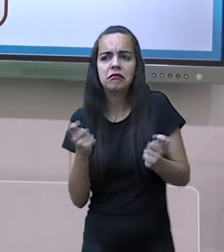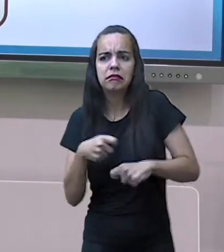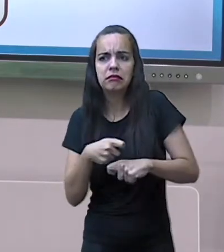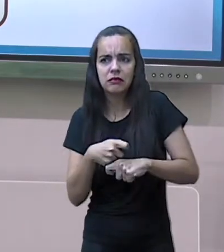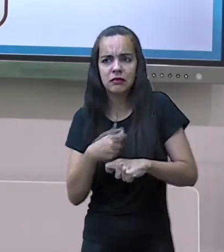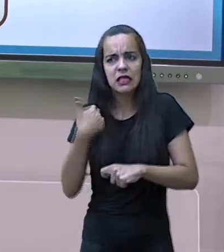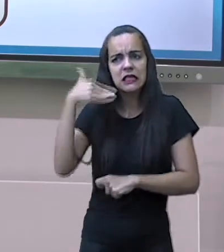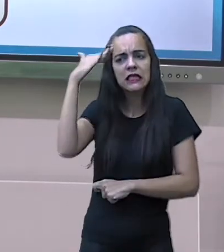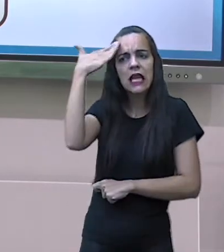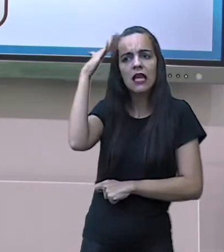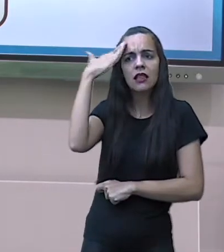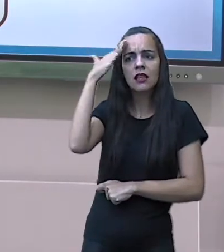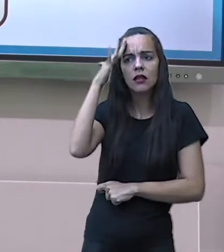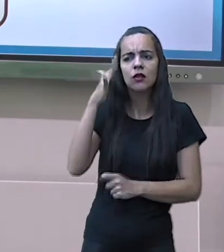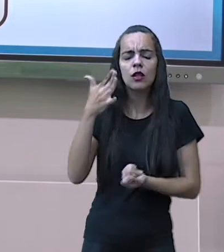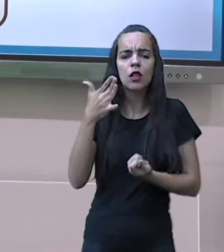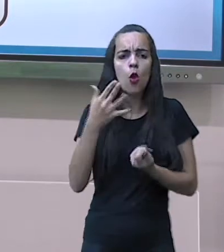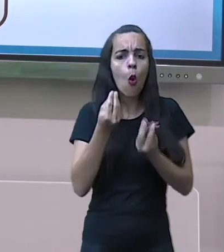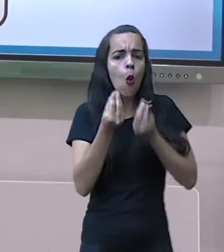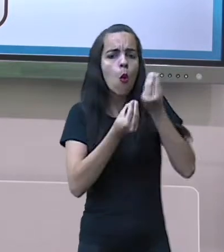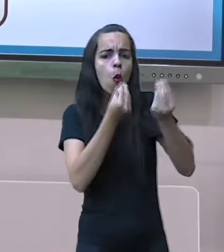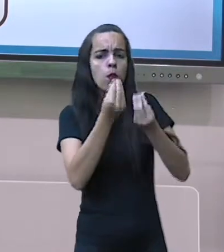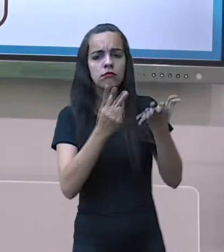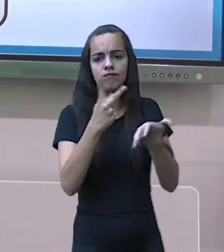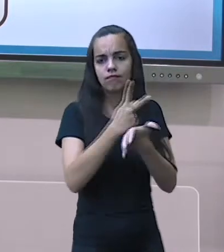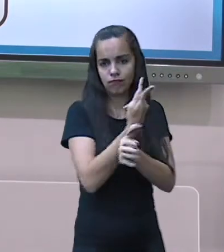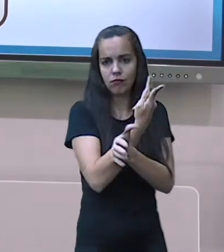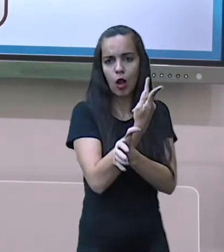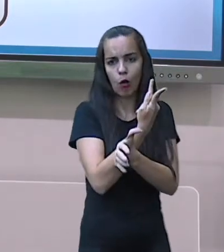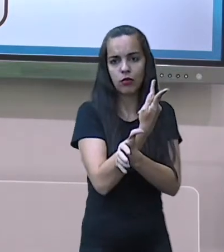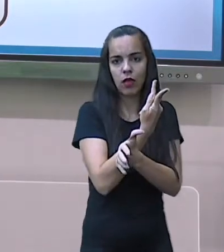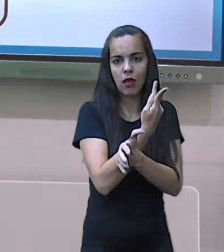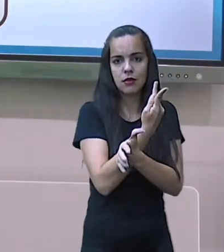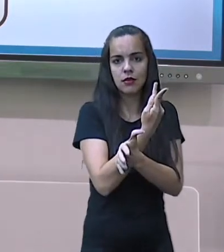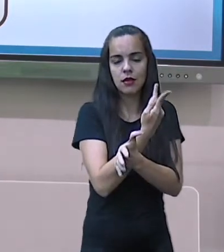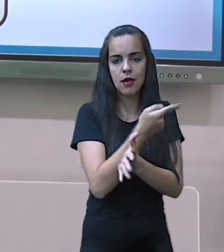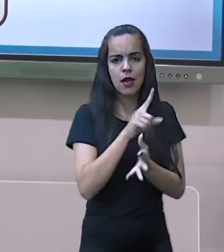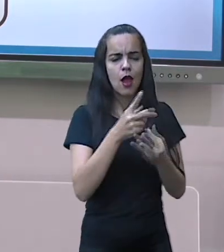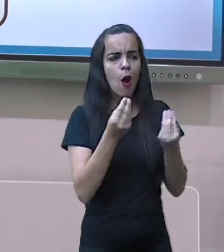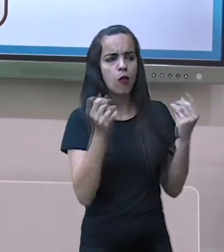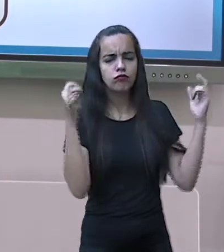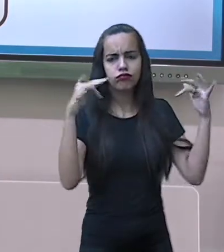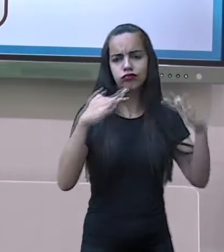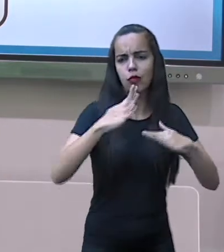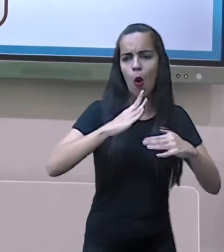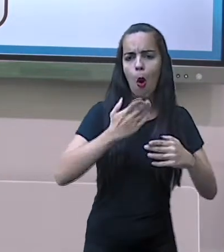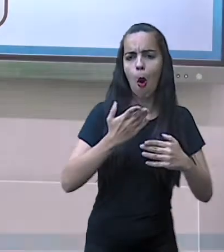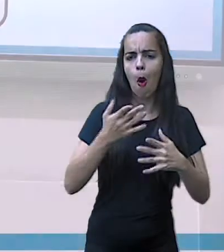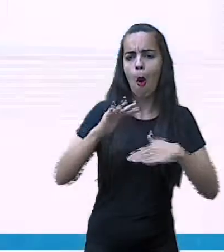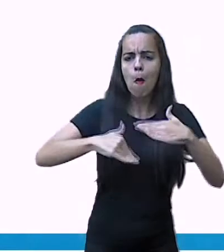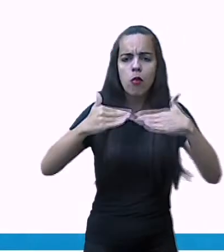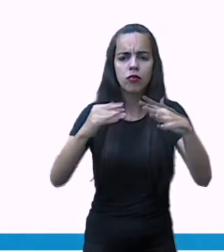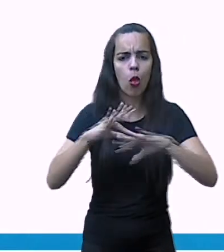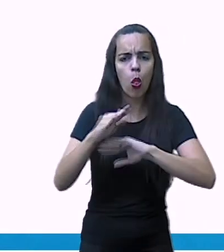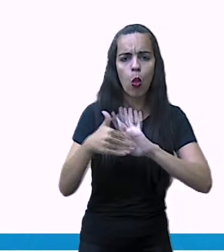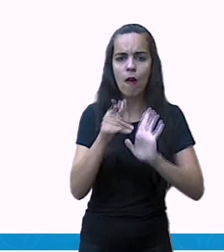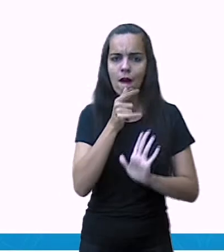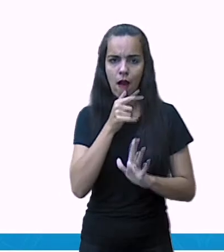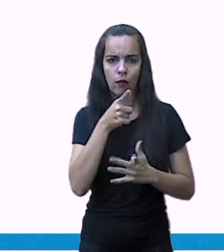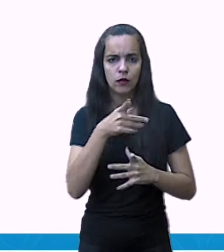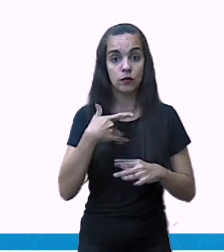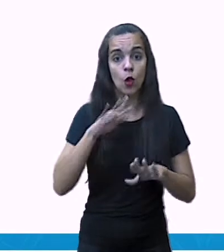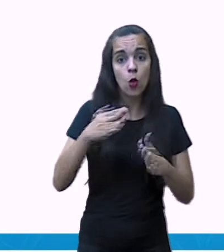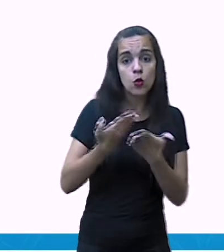entender alguns fenômenos que acontecem. Estudaremos as porções de água doce que se encontram